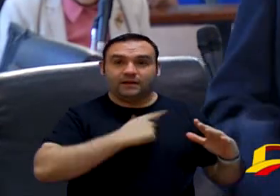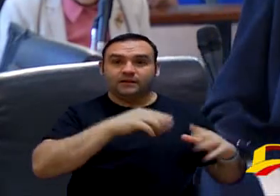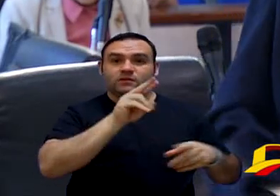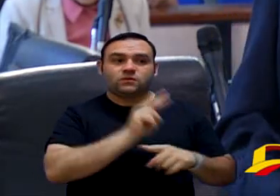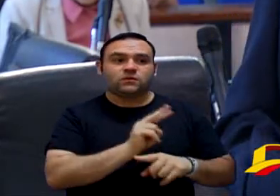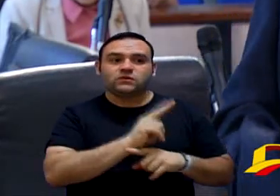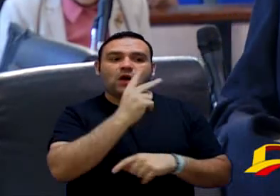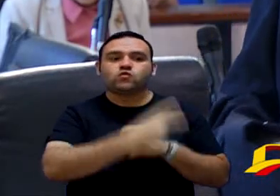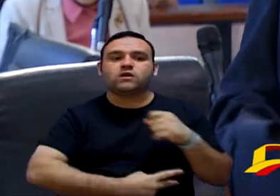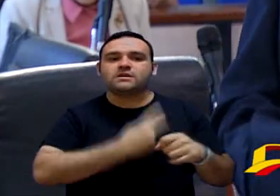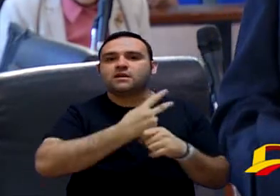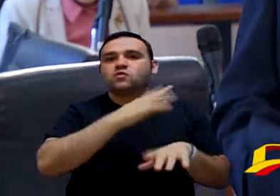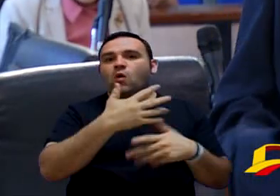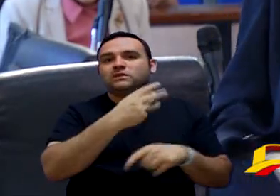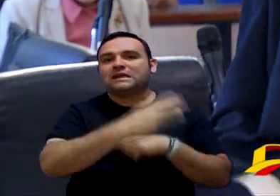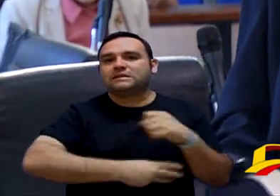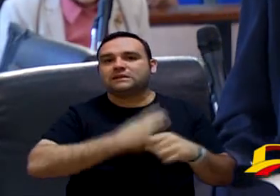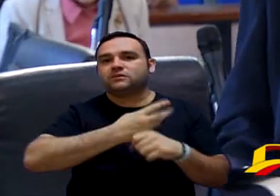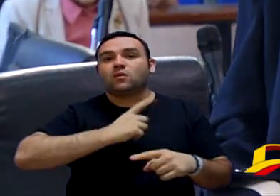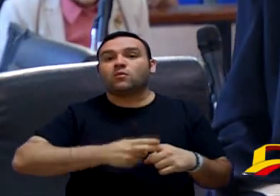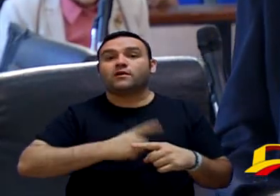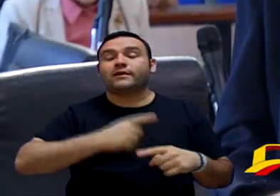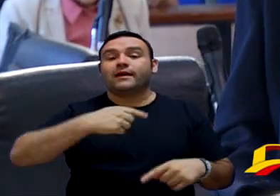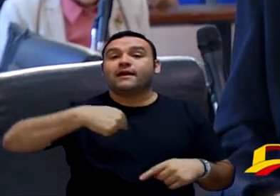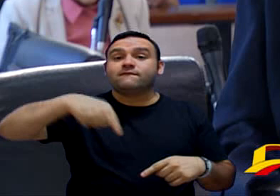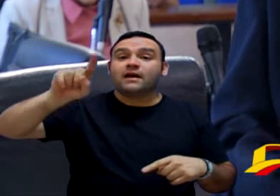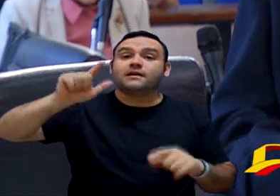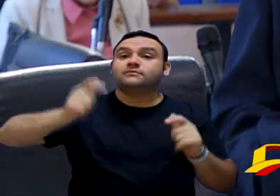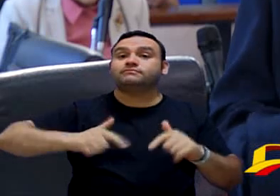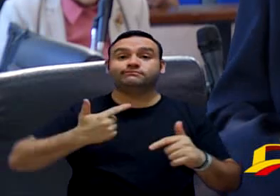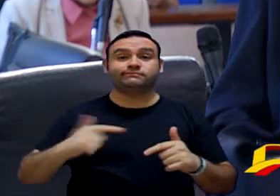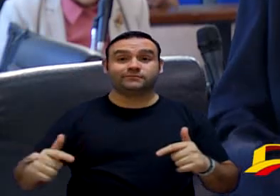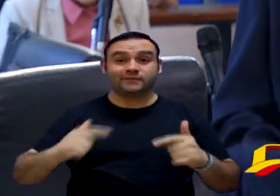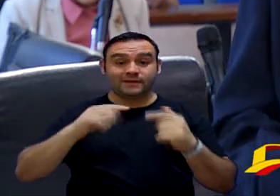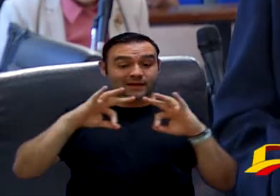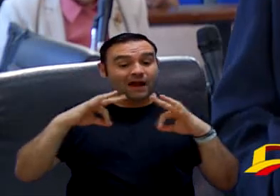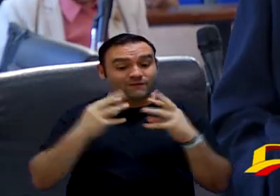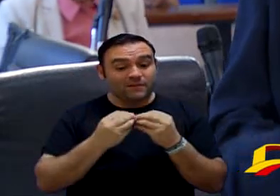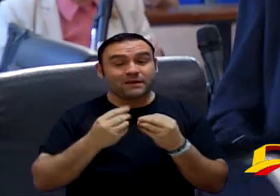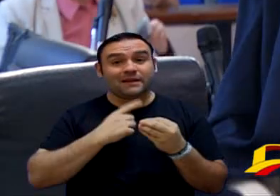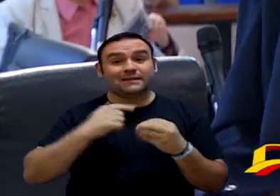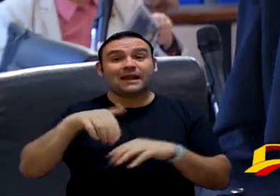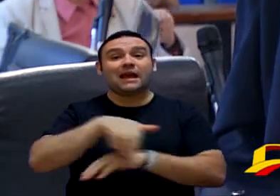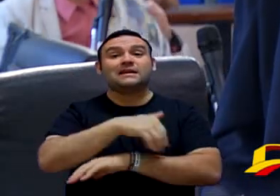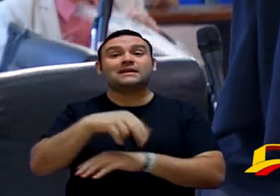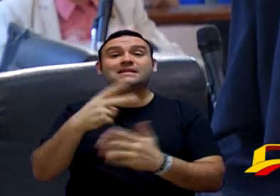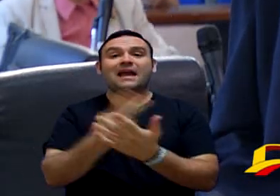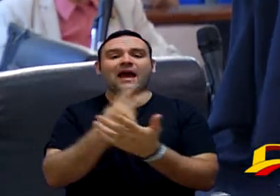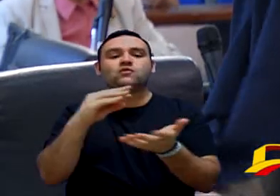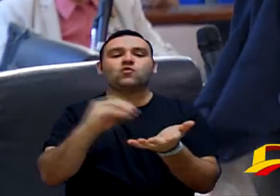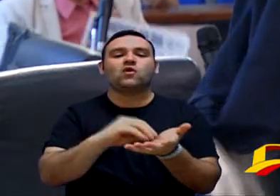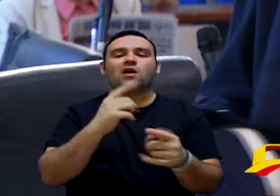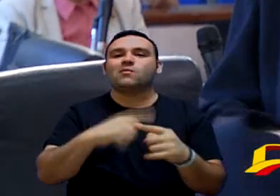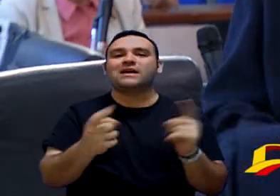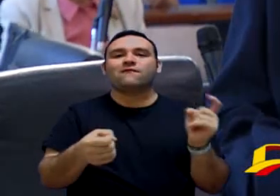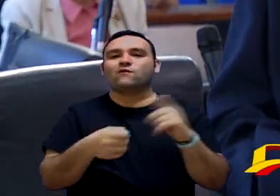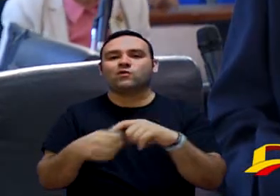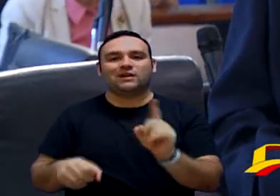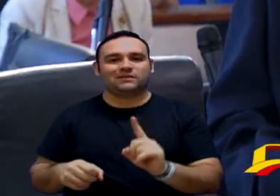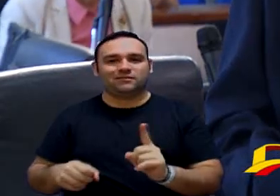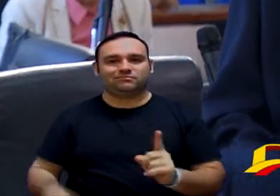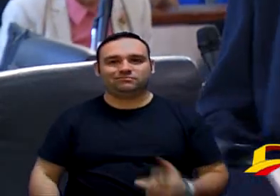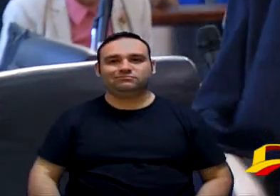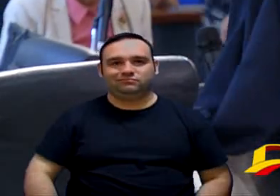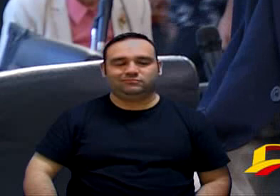dois anos três anos porque não tem para onde mandar a própria família deu o endereço errado às vezes quando é trazido